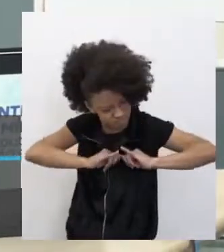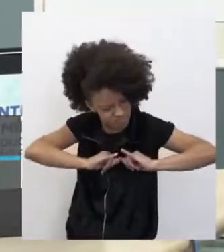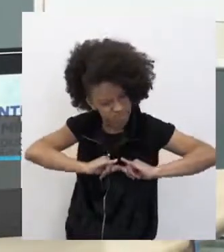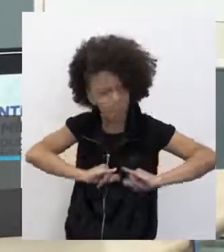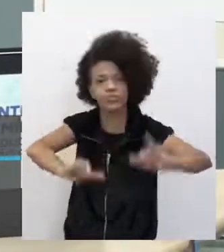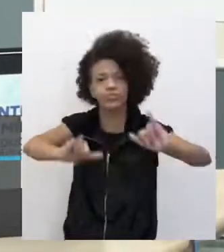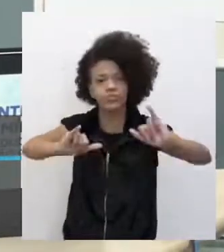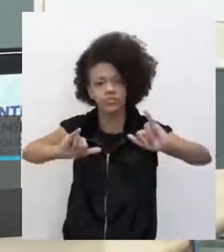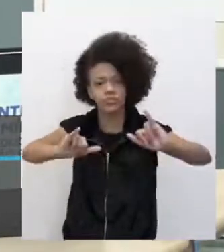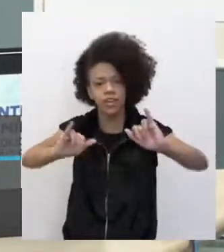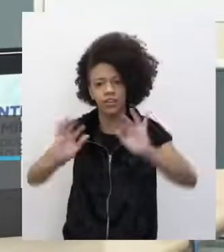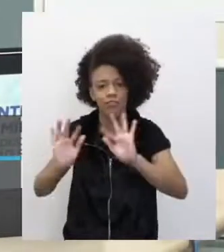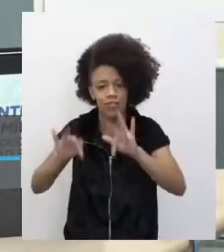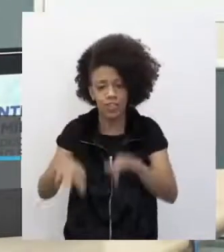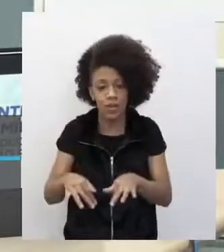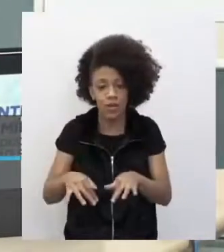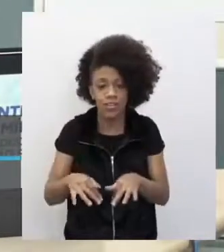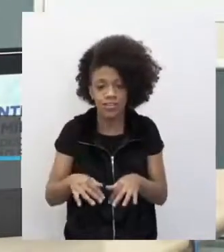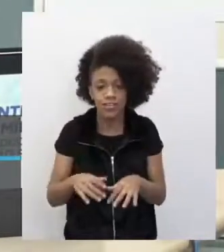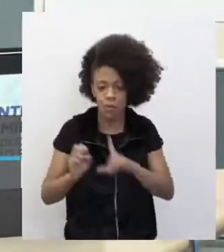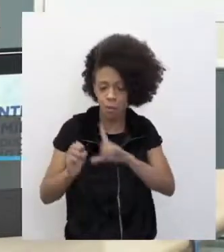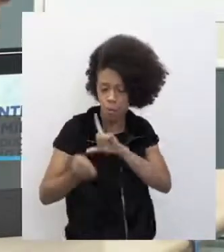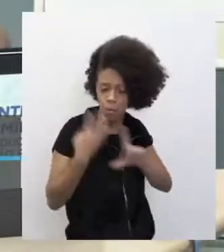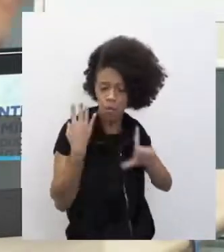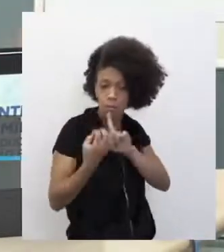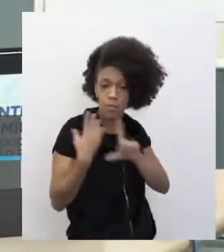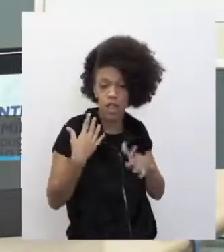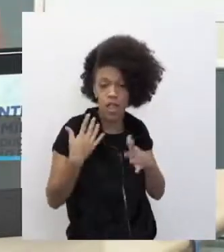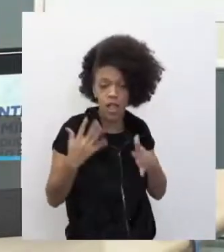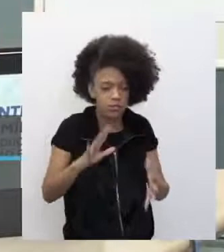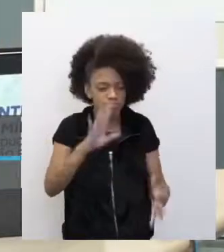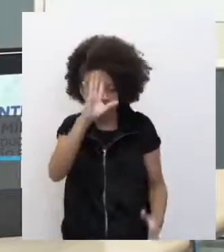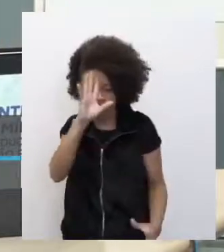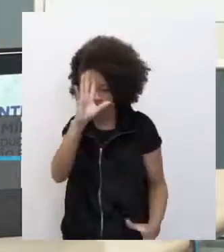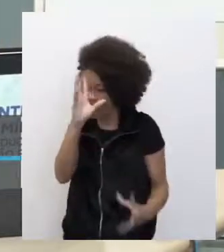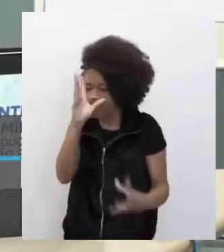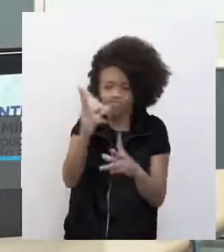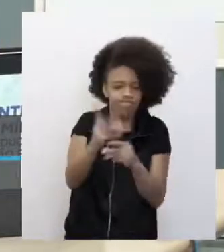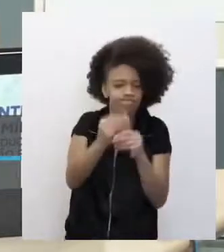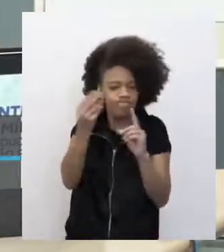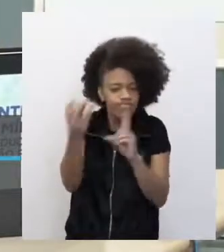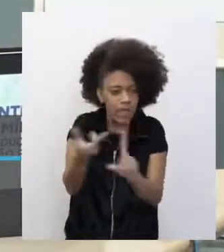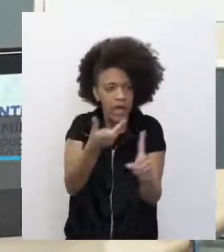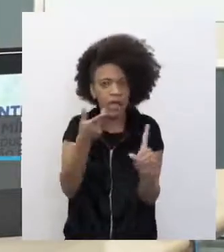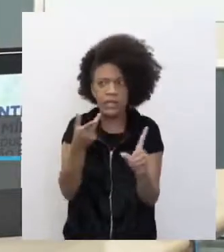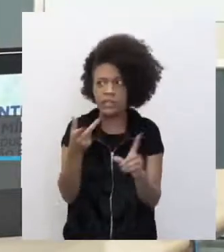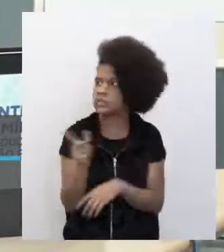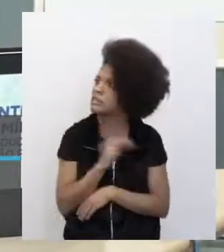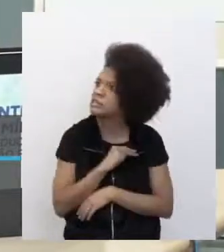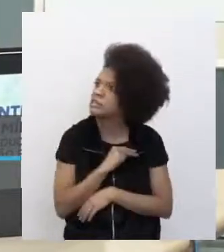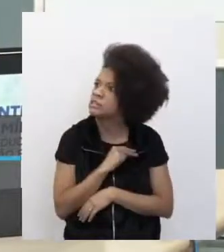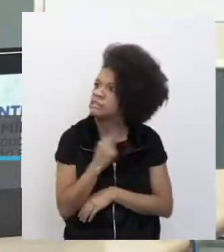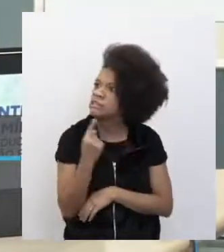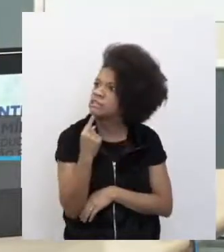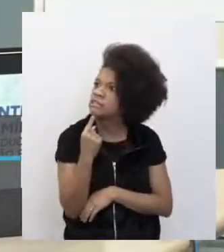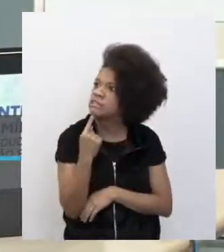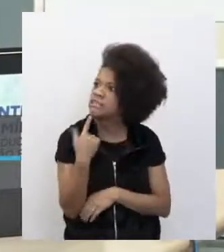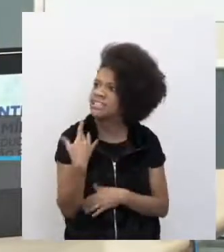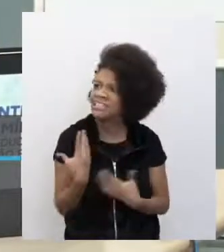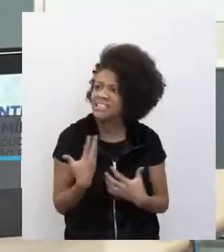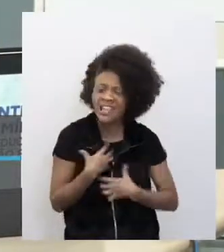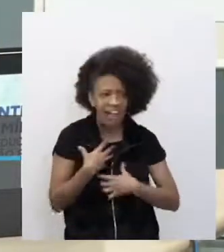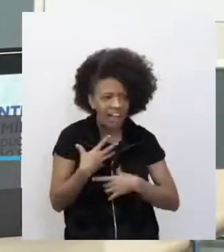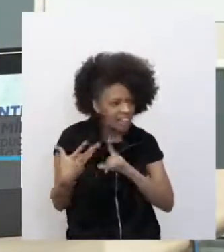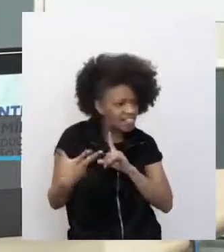arremata, sempre as blogueiras, os blogueiros, eles arrematam no final ali que fala, caramba, você quer me